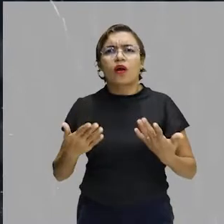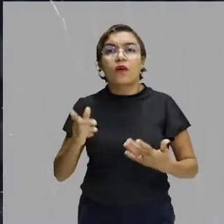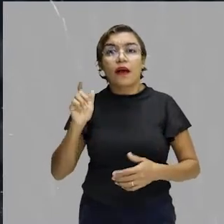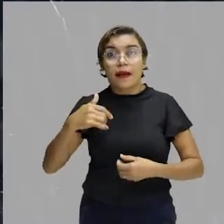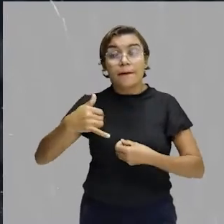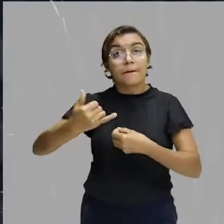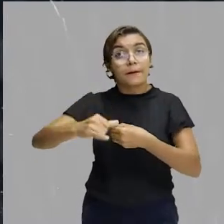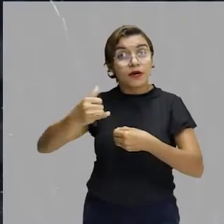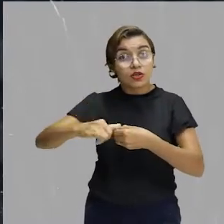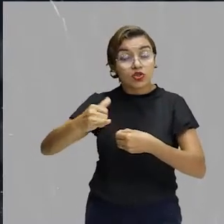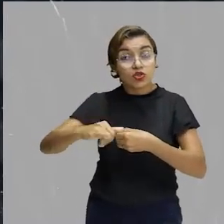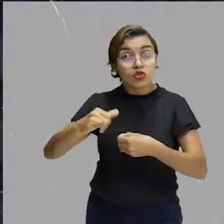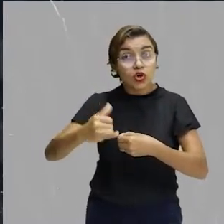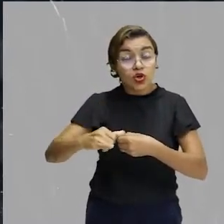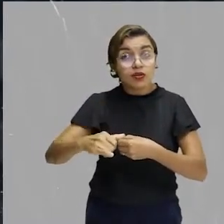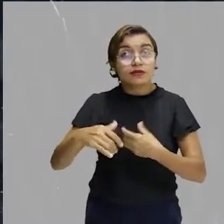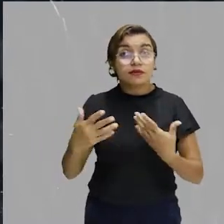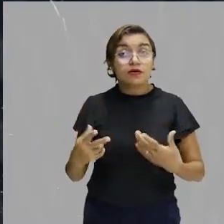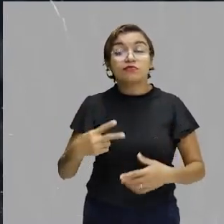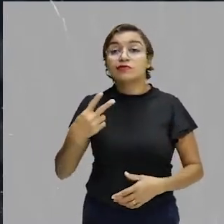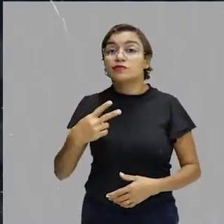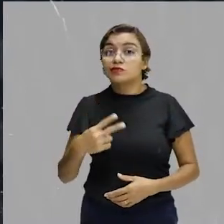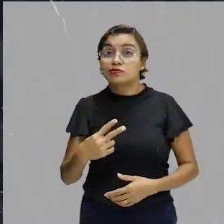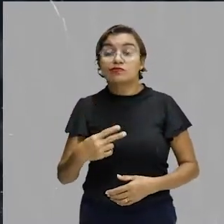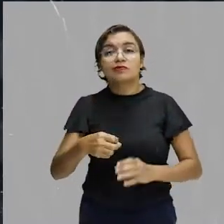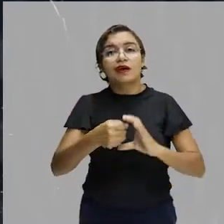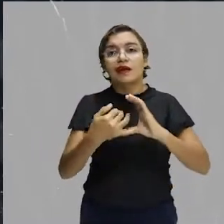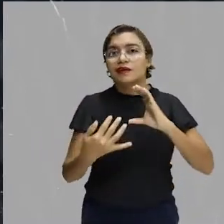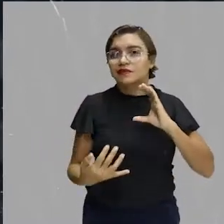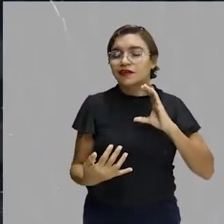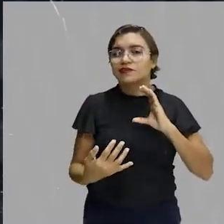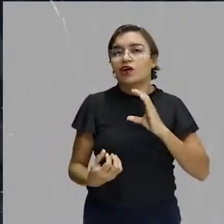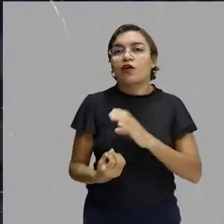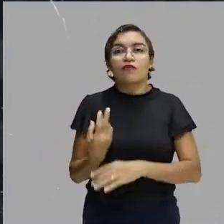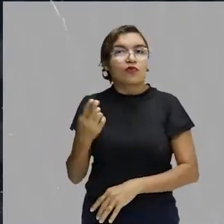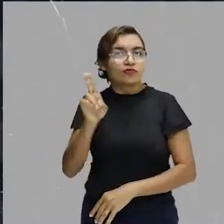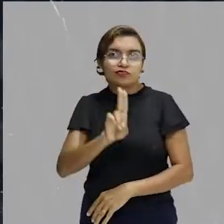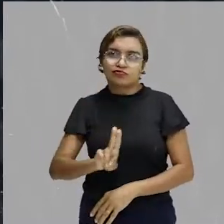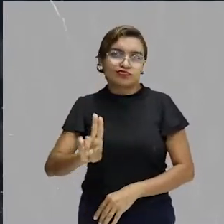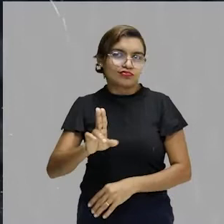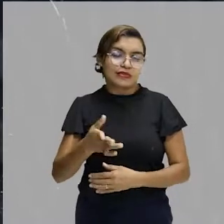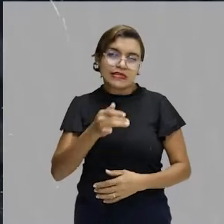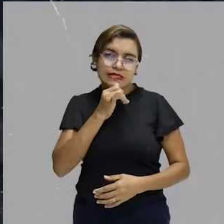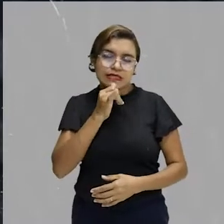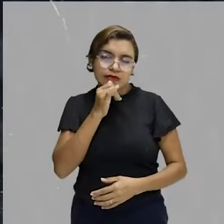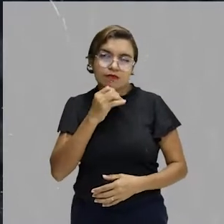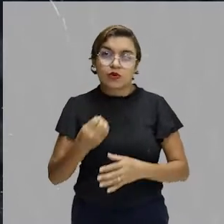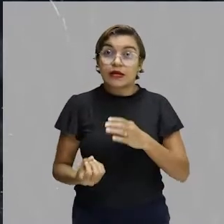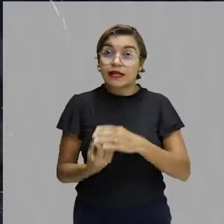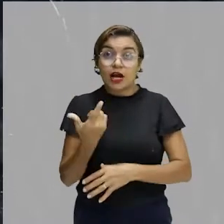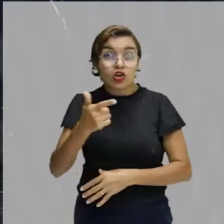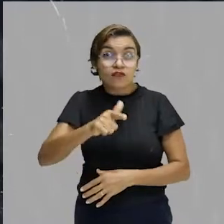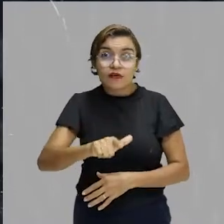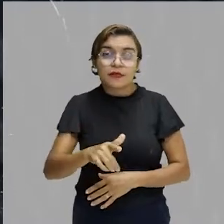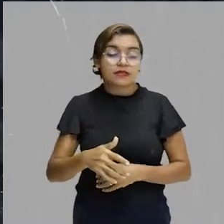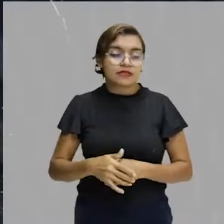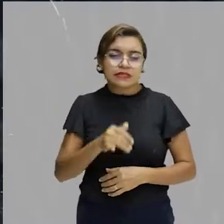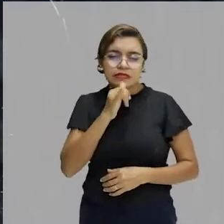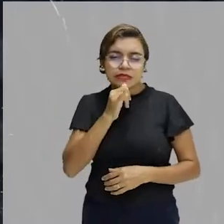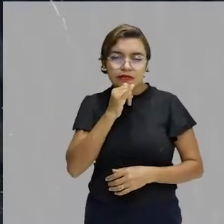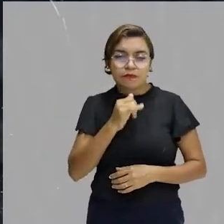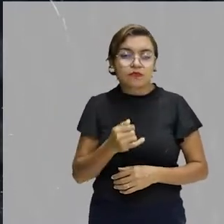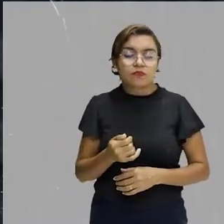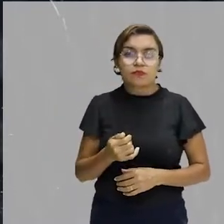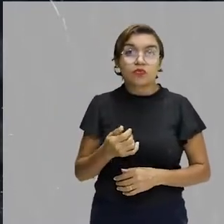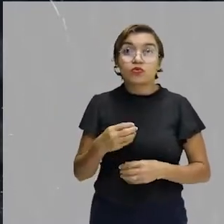E entra aí a segunda característica da fonte não renovável. Eu não posso reproduzir essa matéria-prima, galera, tá?